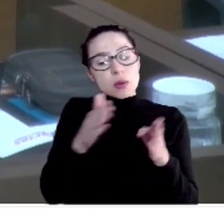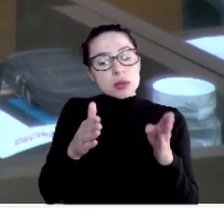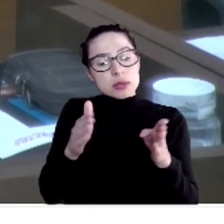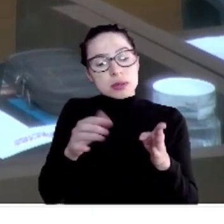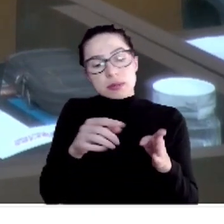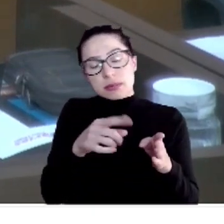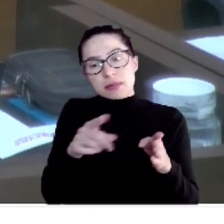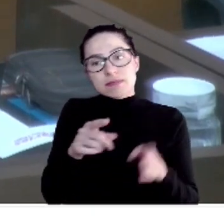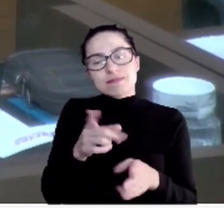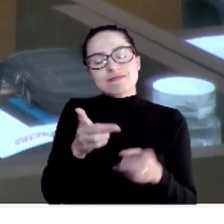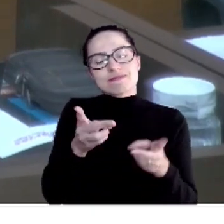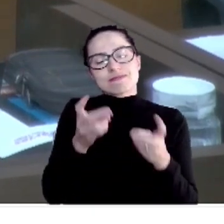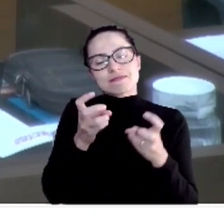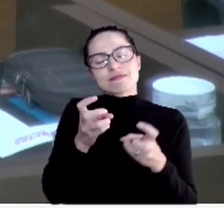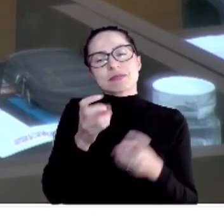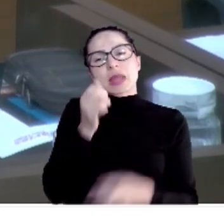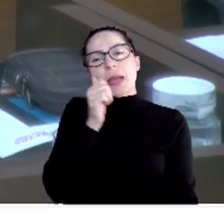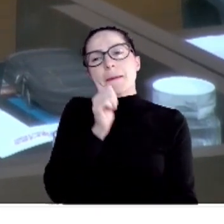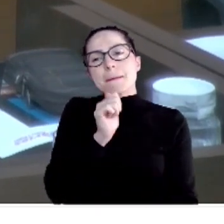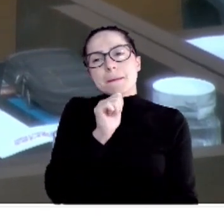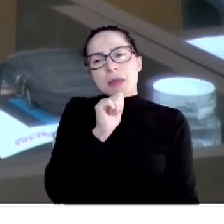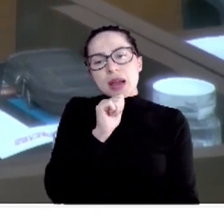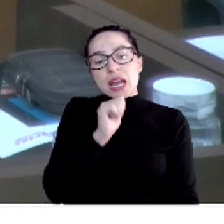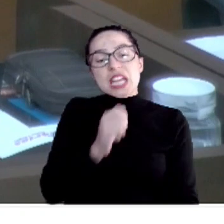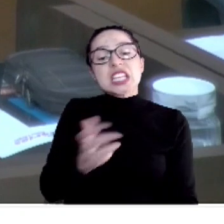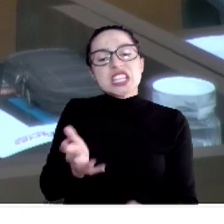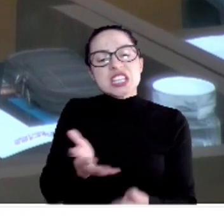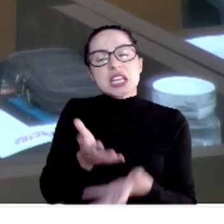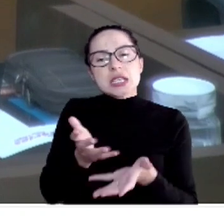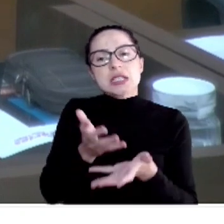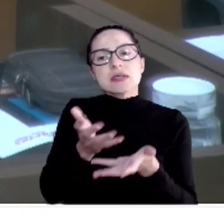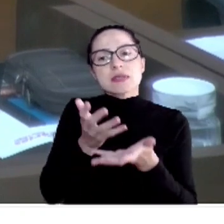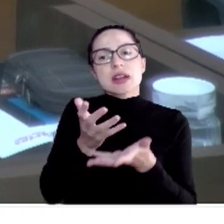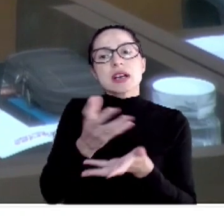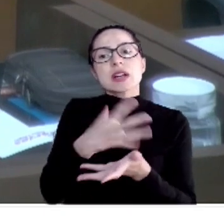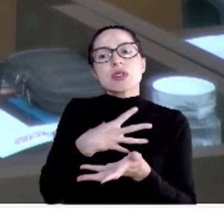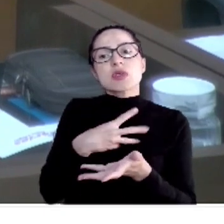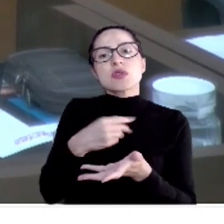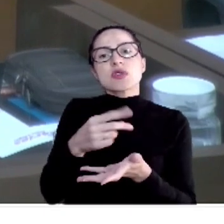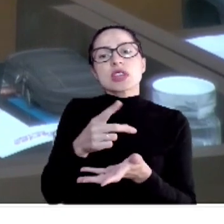vê mãe incentivando os filhos a agredir,